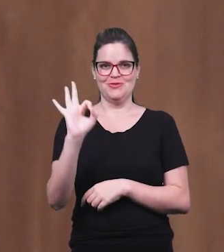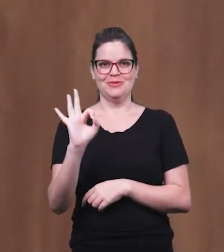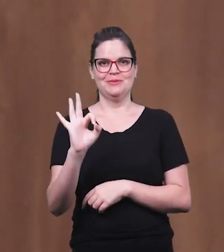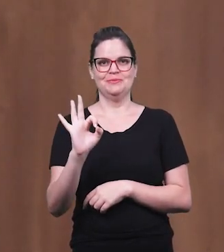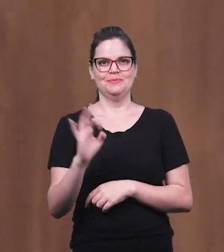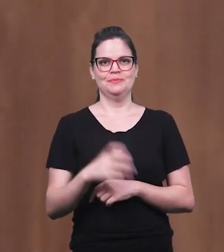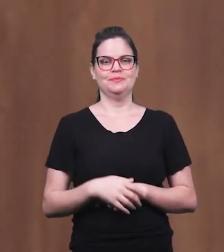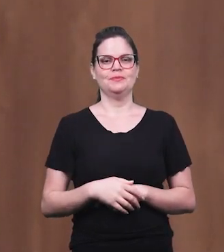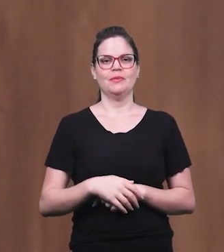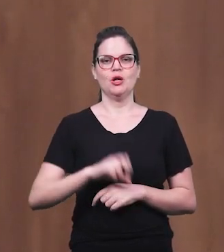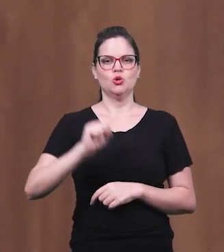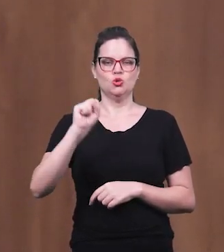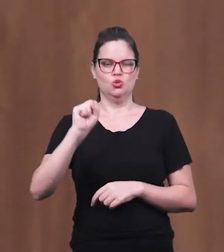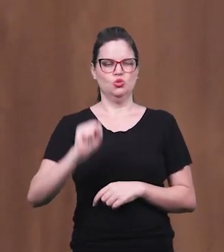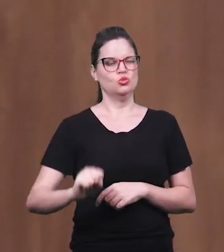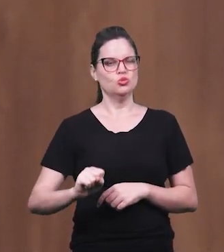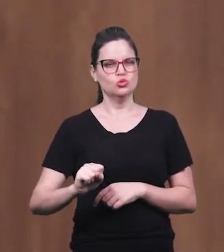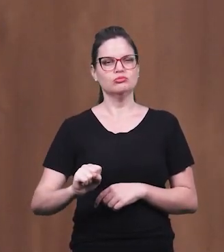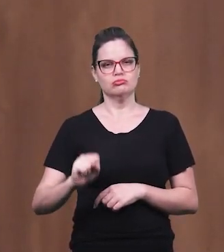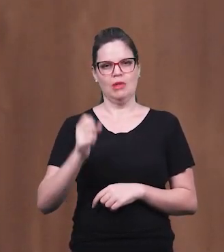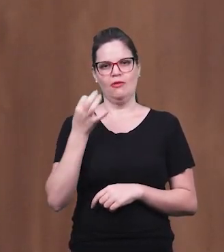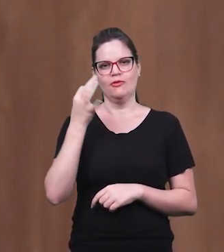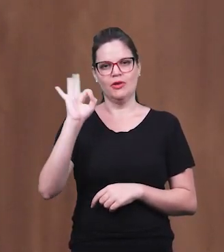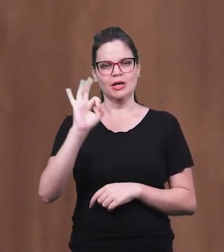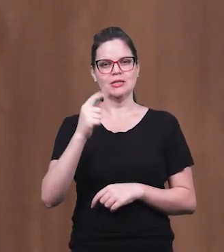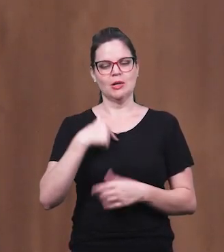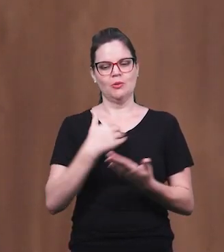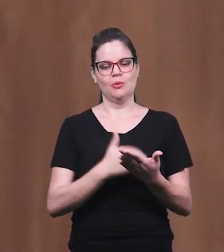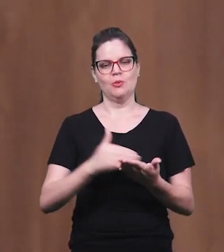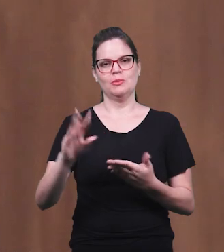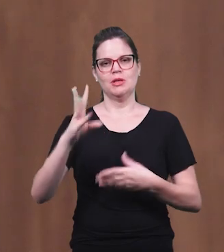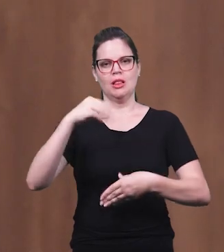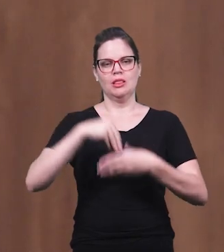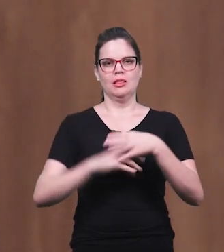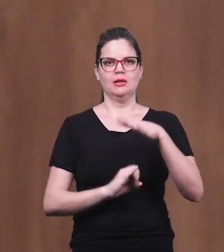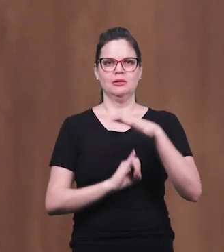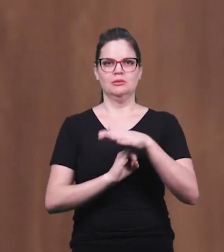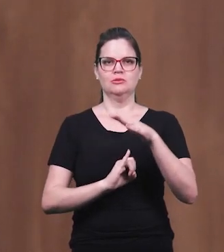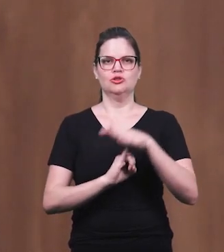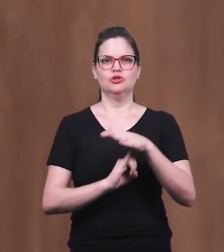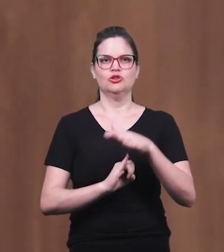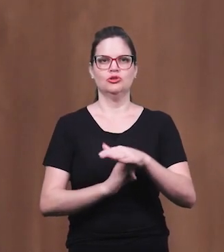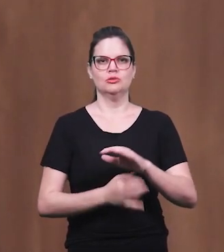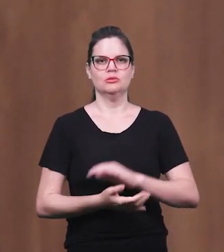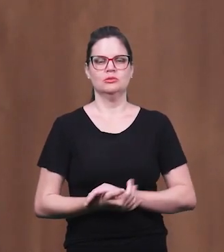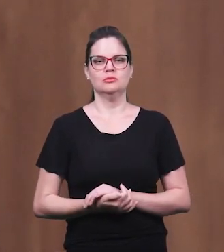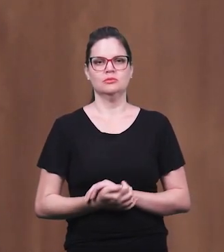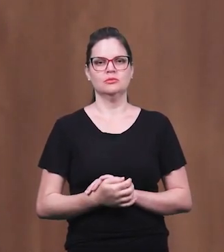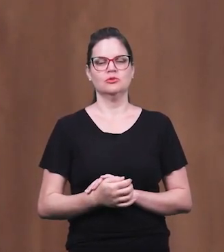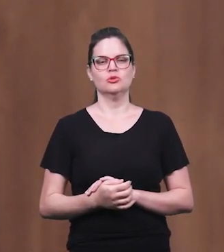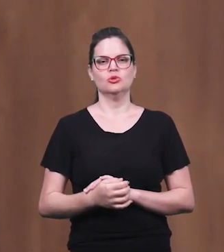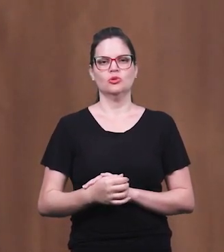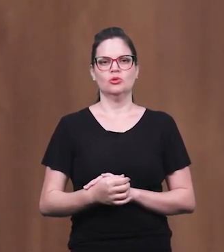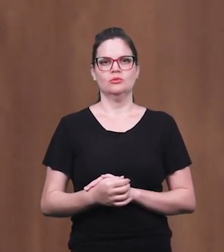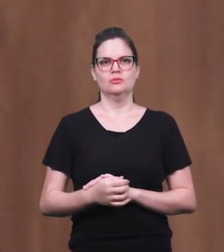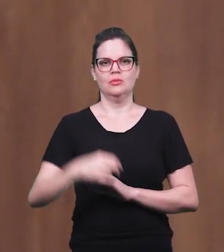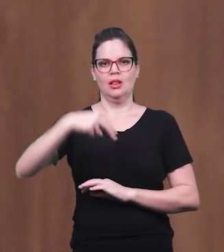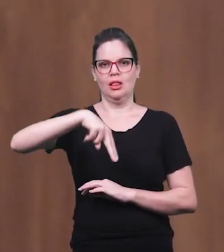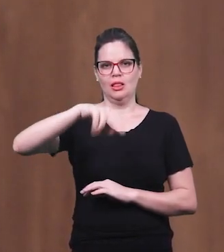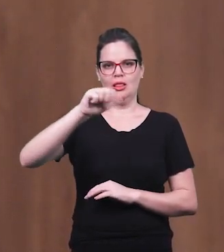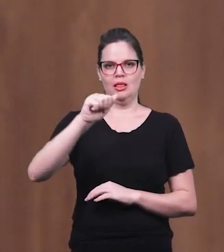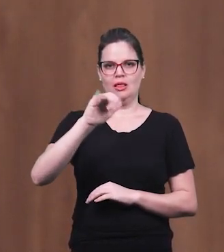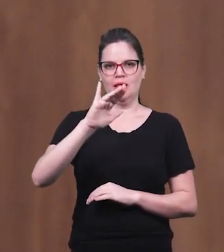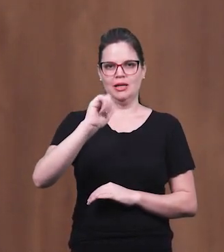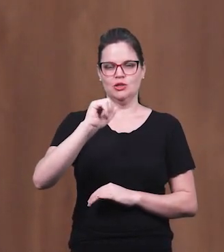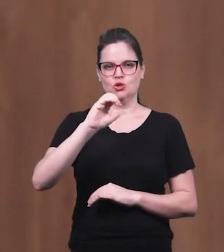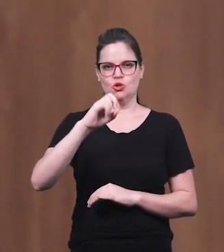Em Nice, no sul da França, no sudeste da França, no instituto que se chama Instituto Nacional de Pesquisas